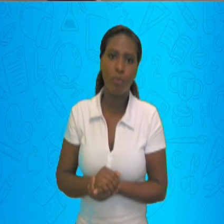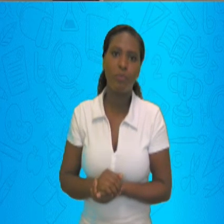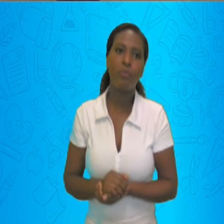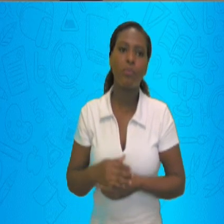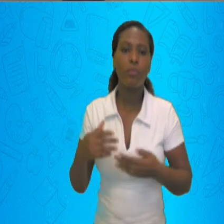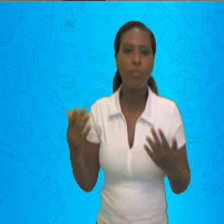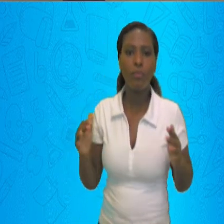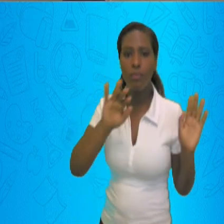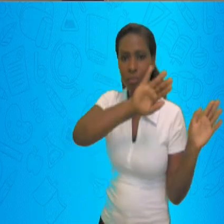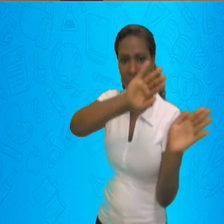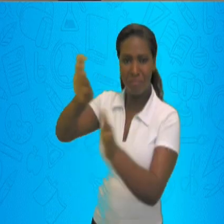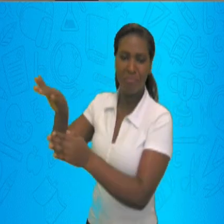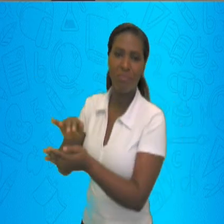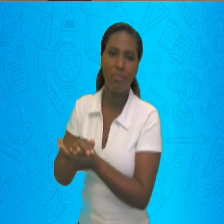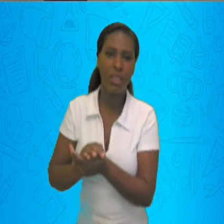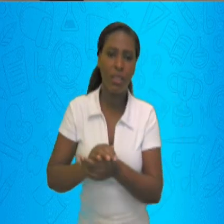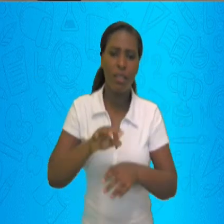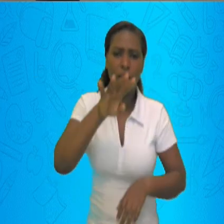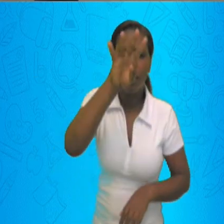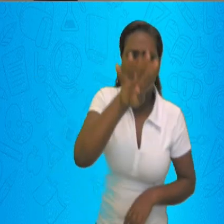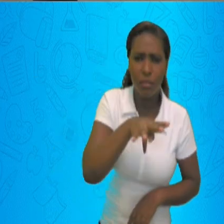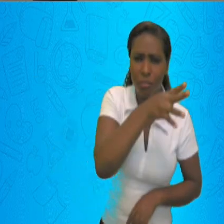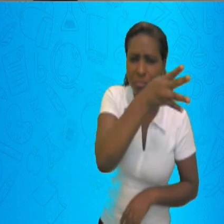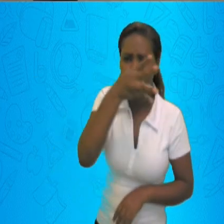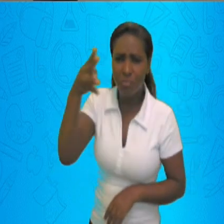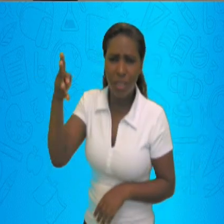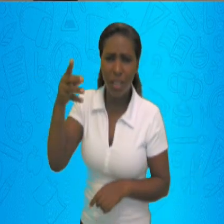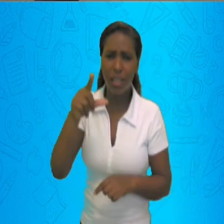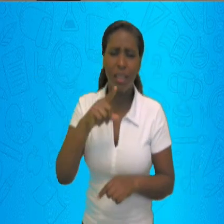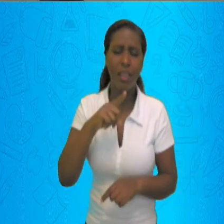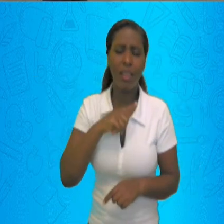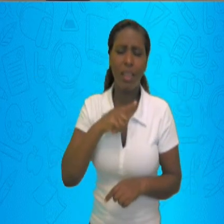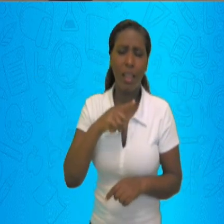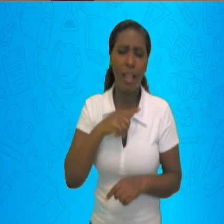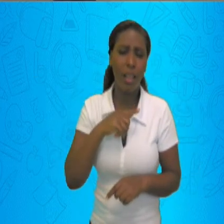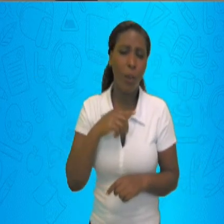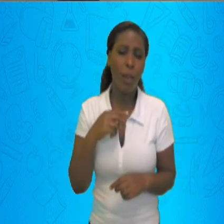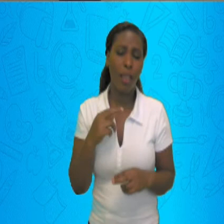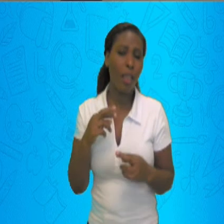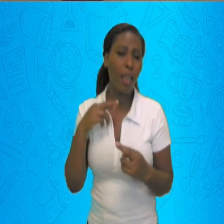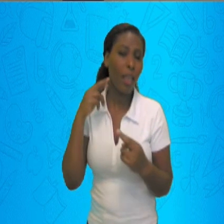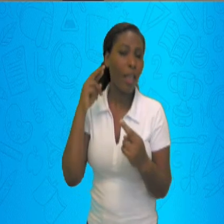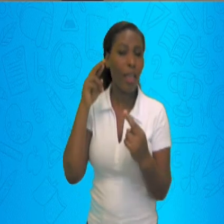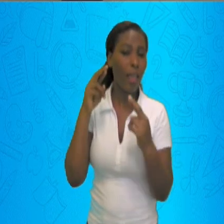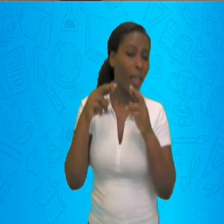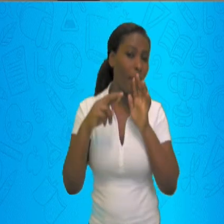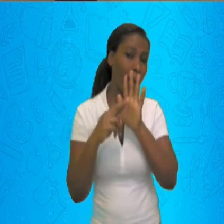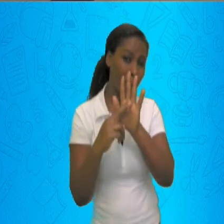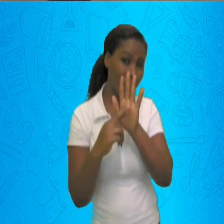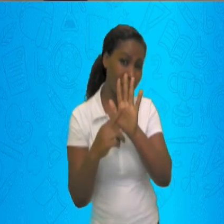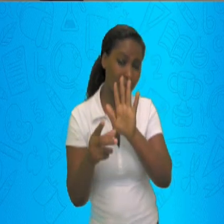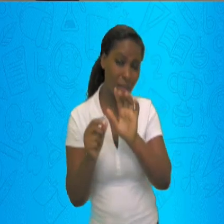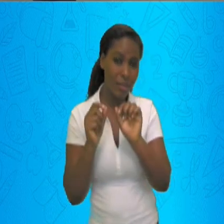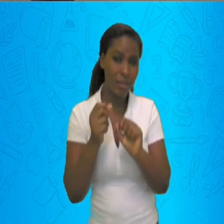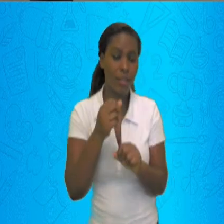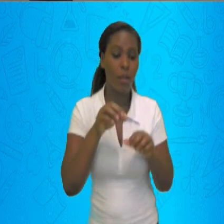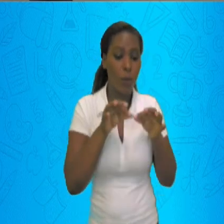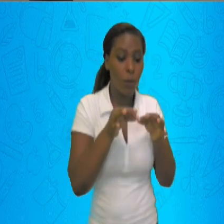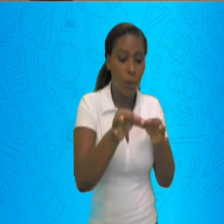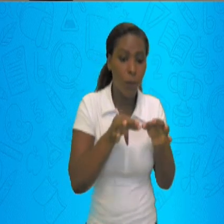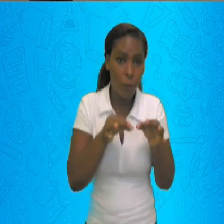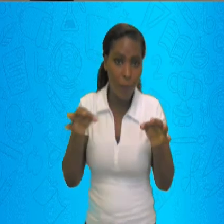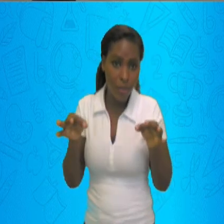No quadro a seguir, são representadas as medidas dos segmentos AB, BC e